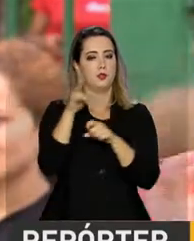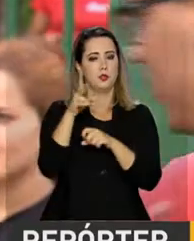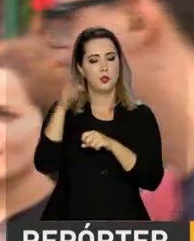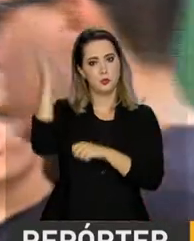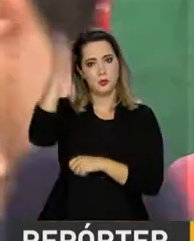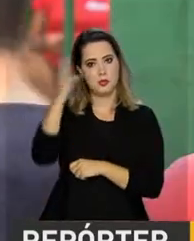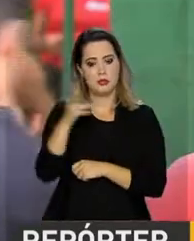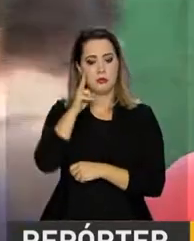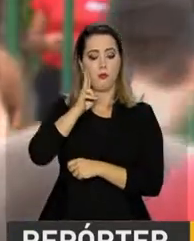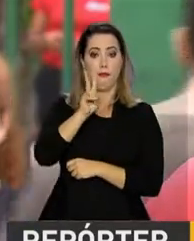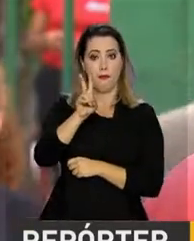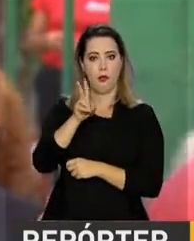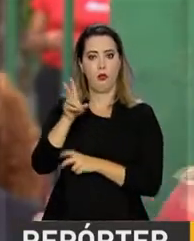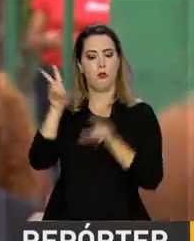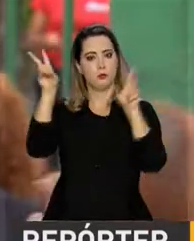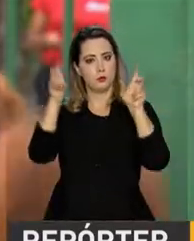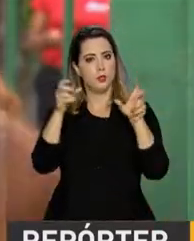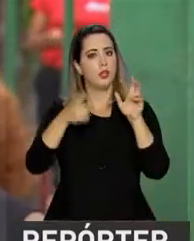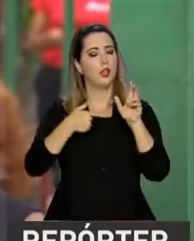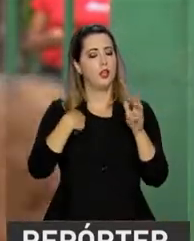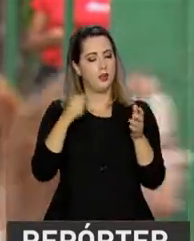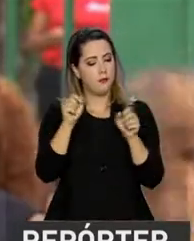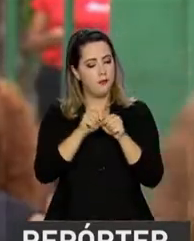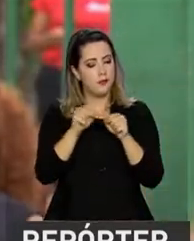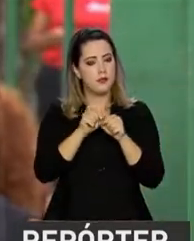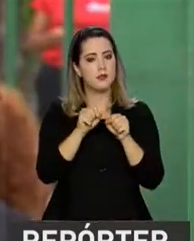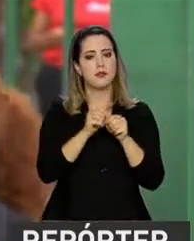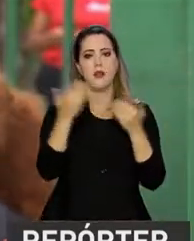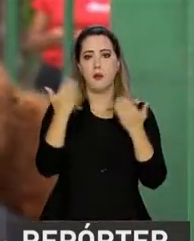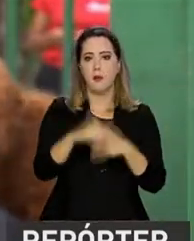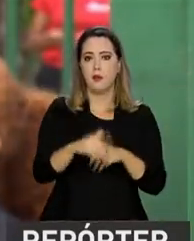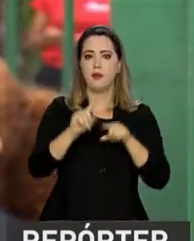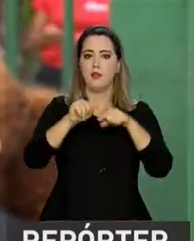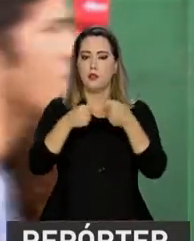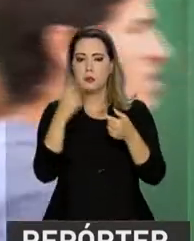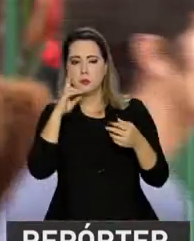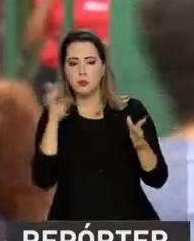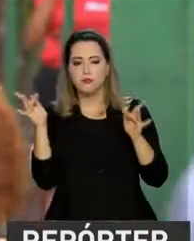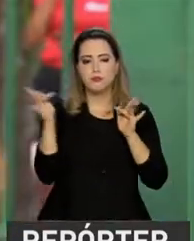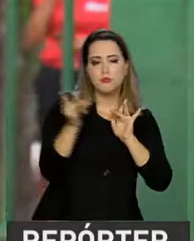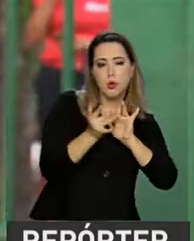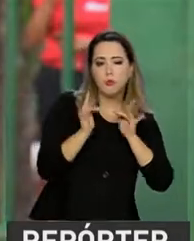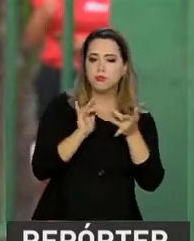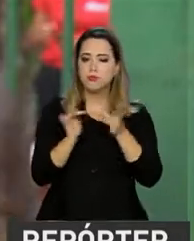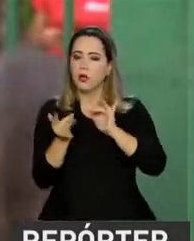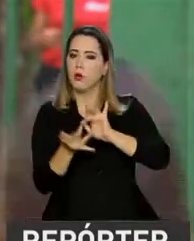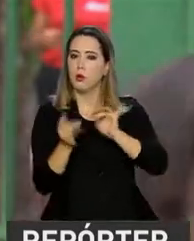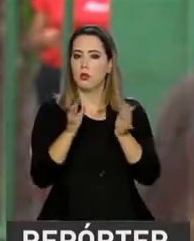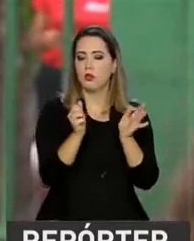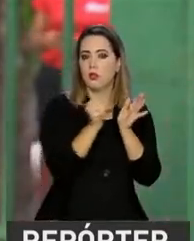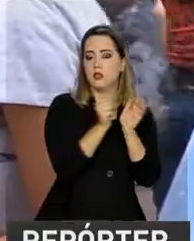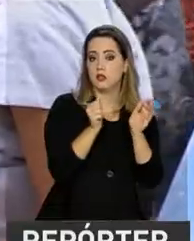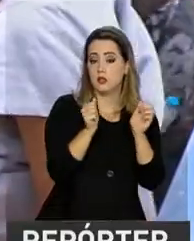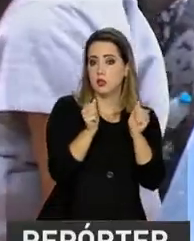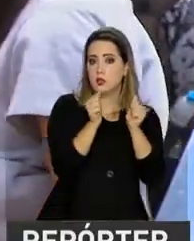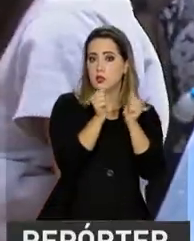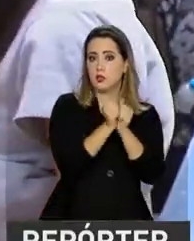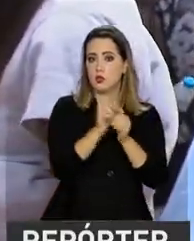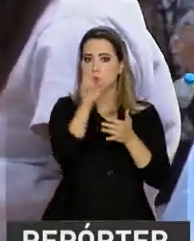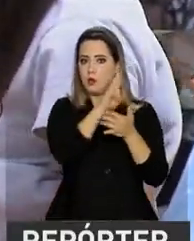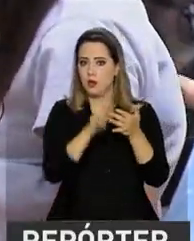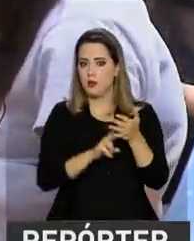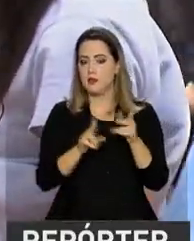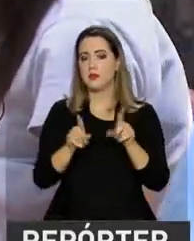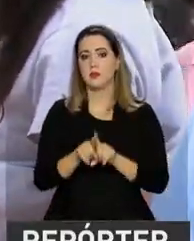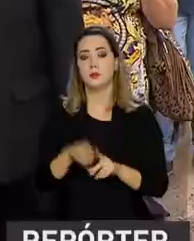vou dar uma olhada no tema fazer a prova vi essas questões têm a ver com redação e vou depois o faça mudar sua estratégia